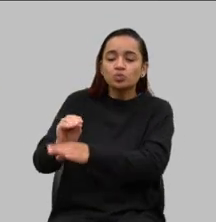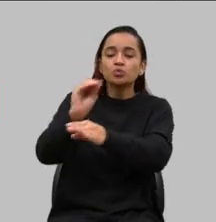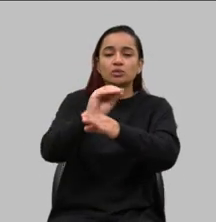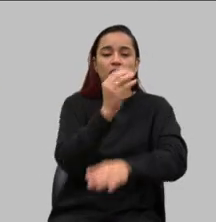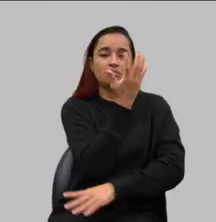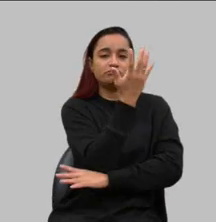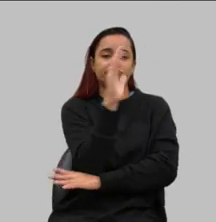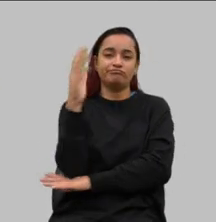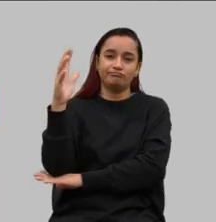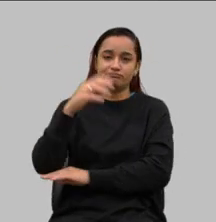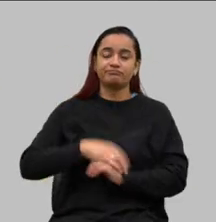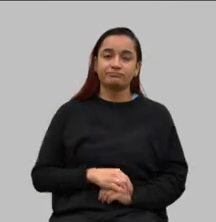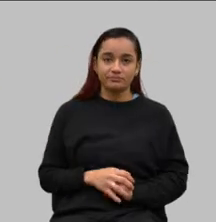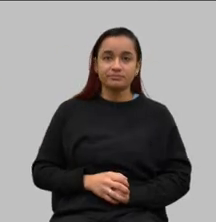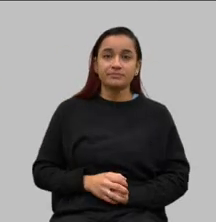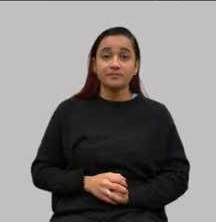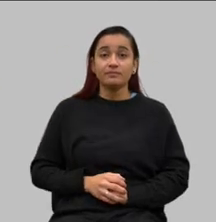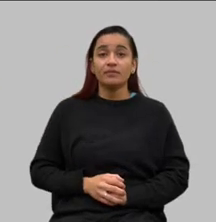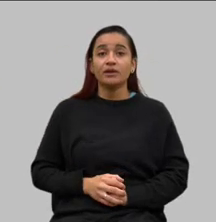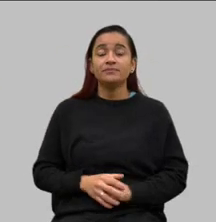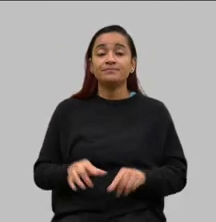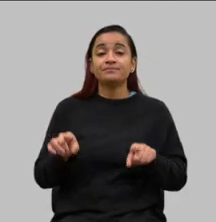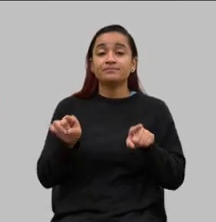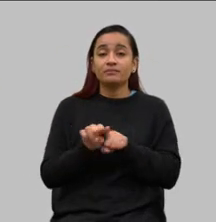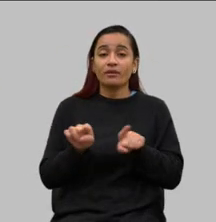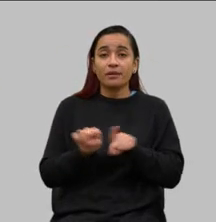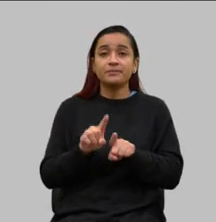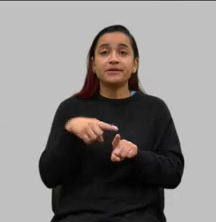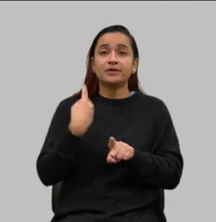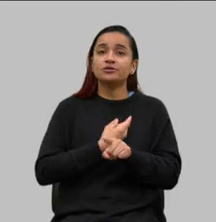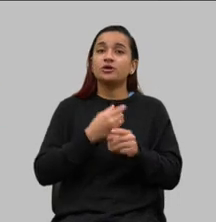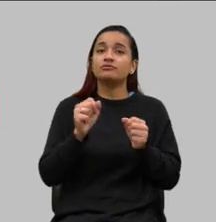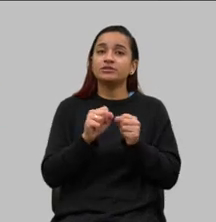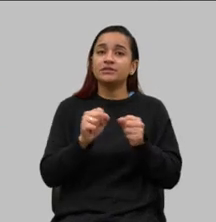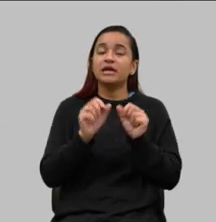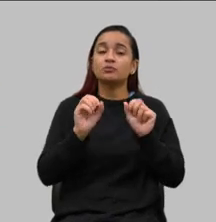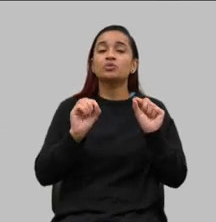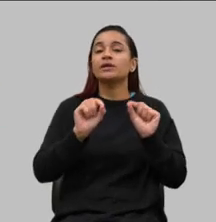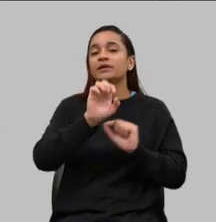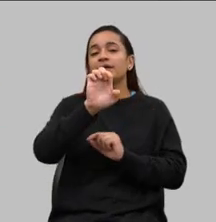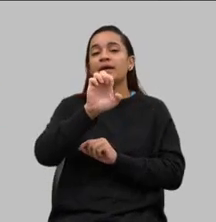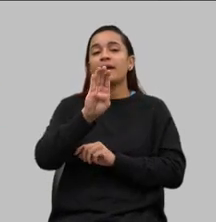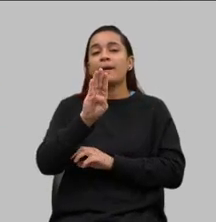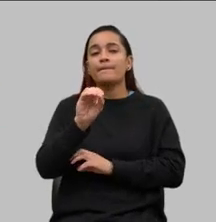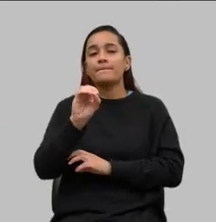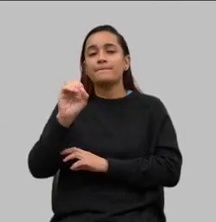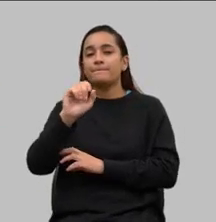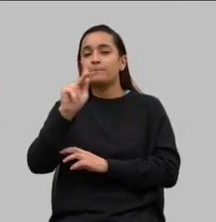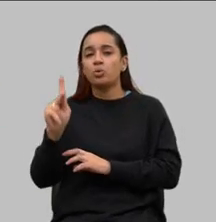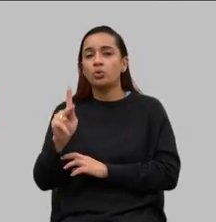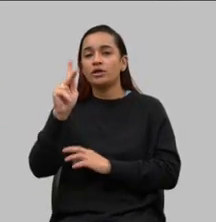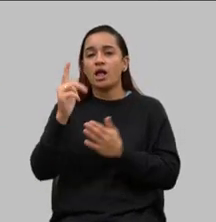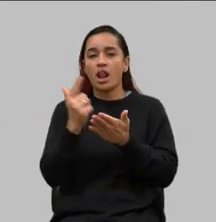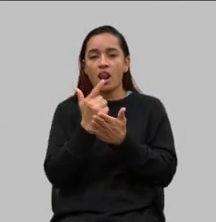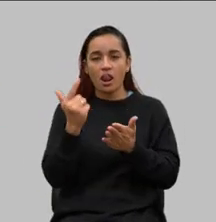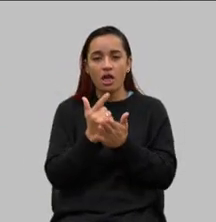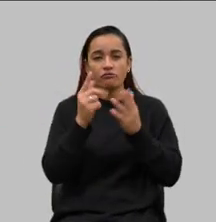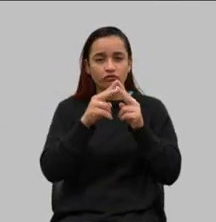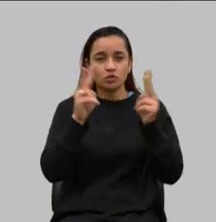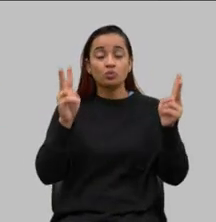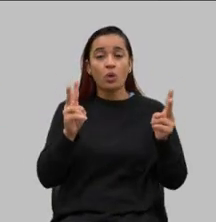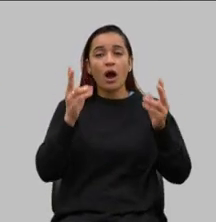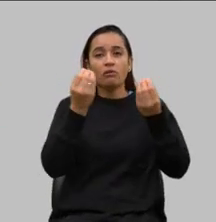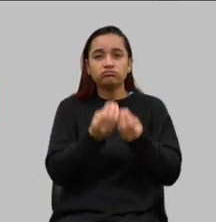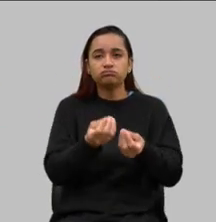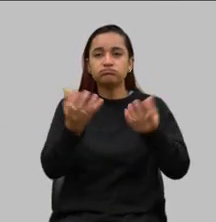ambiental Além disso nós publicamos um eBook com os trabalhos que são desenvolvidos por essas crianças com os